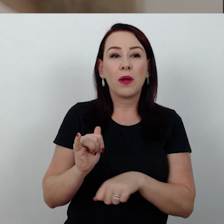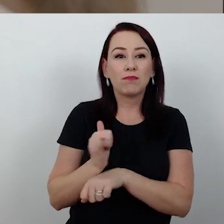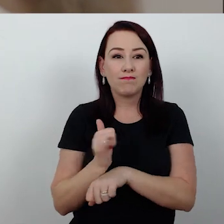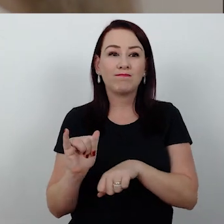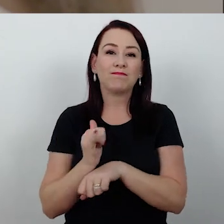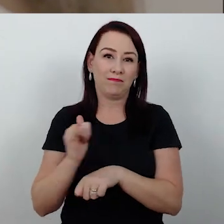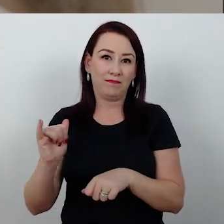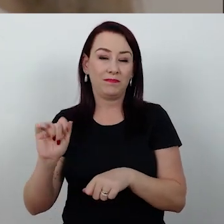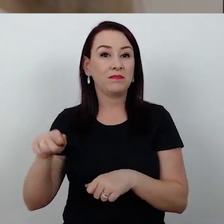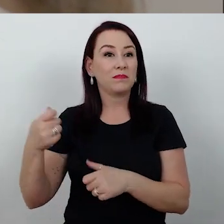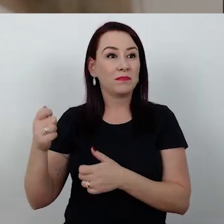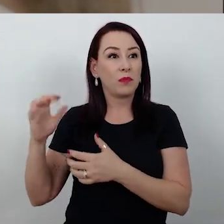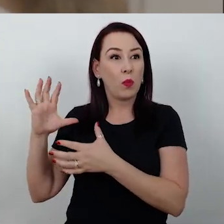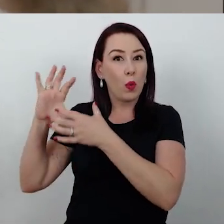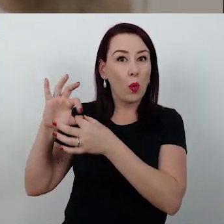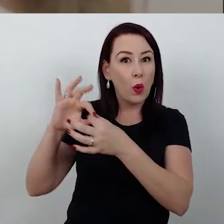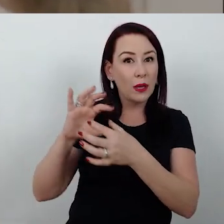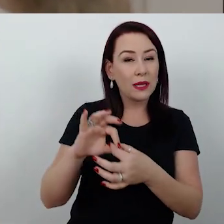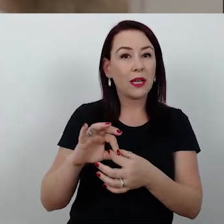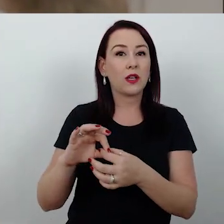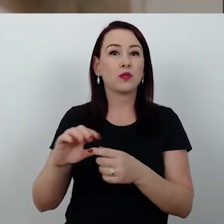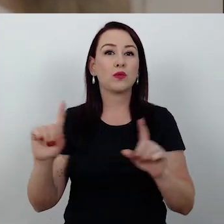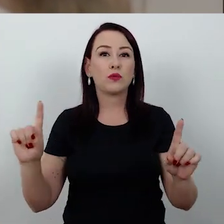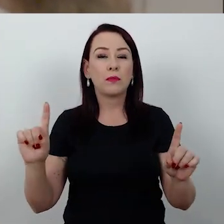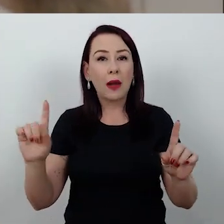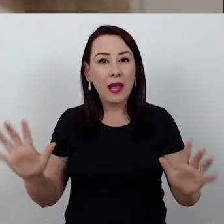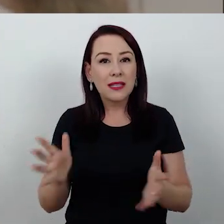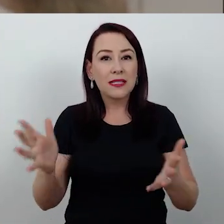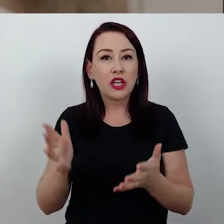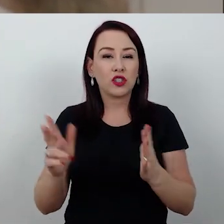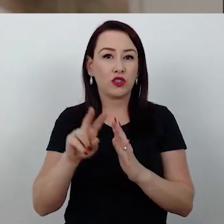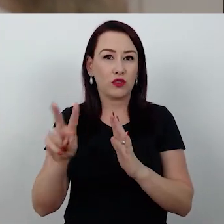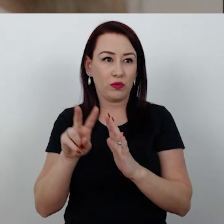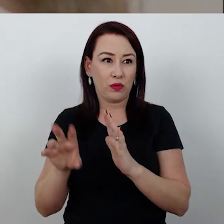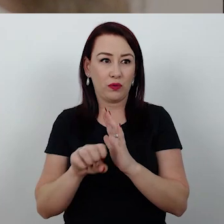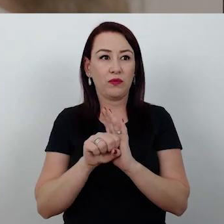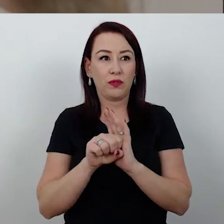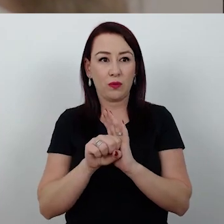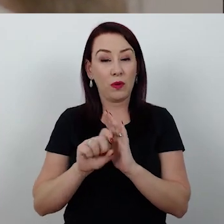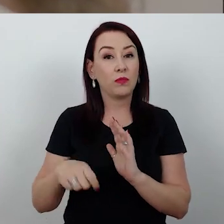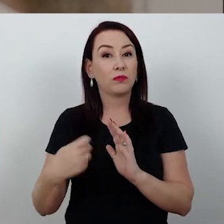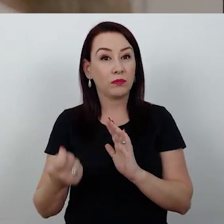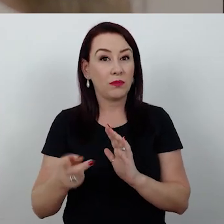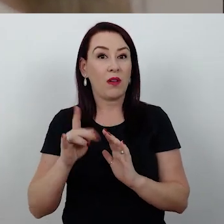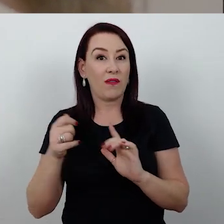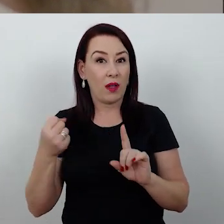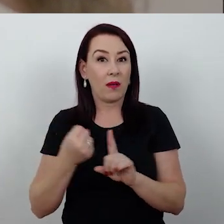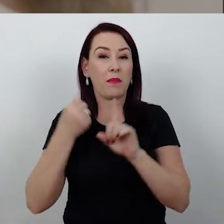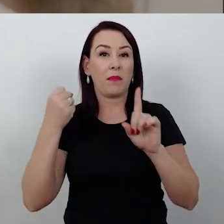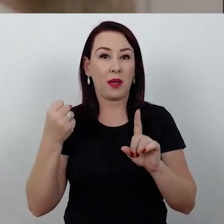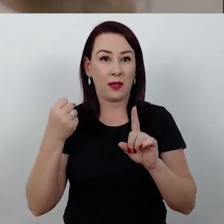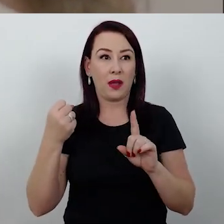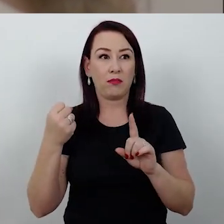parte de um contexto de política pública de incentivo ao audiovisual. E que isso vai impactar,